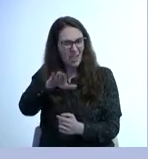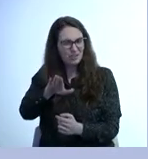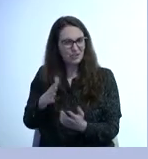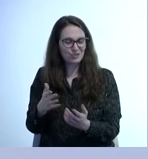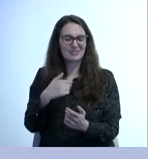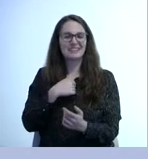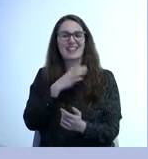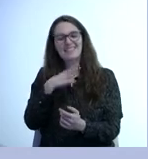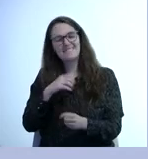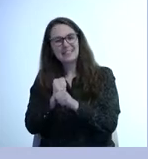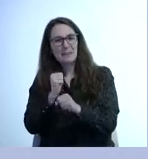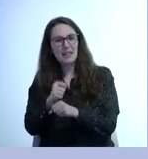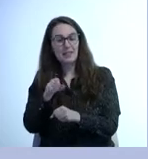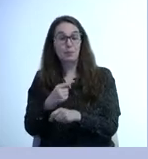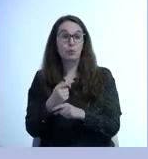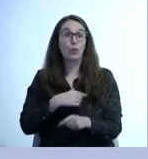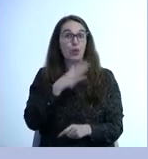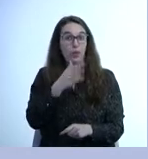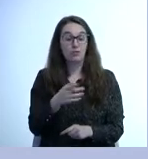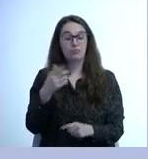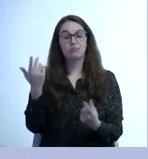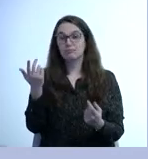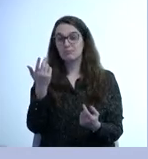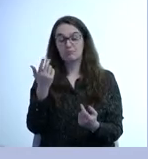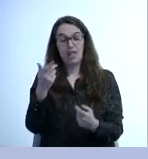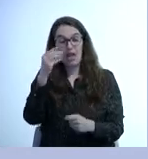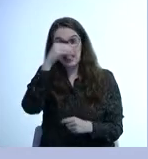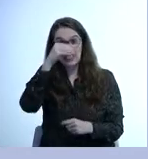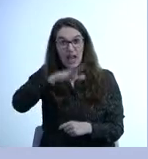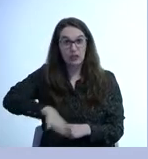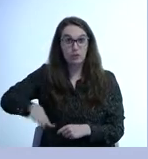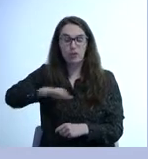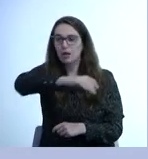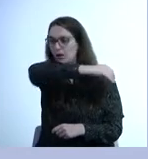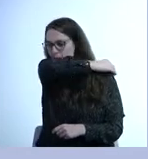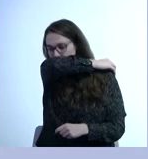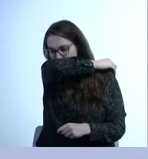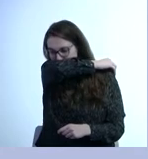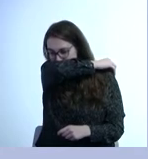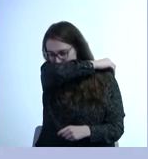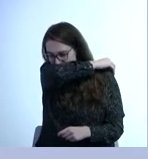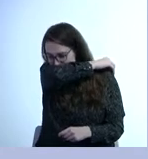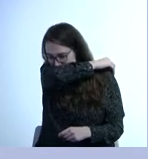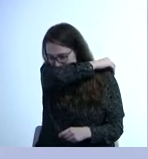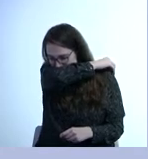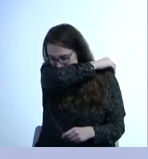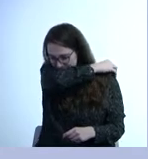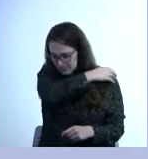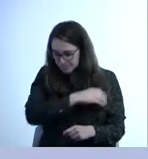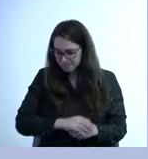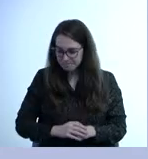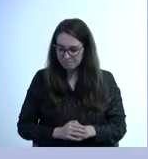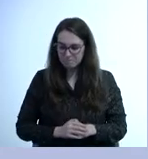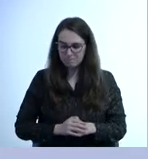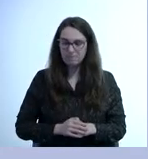o Alentejo no João Luís é importante, porque o Alentejo está presente também na obra dele, mas